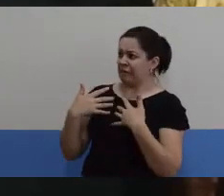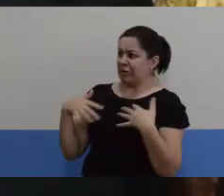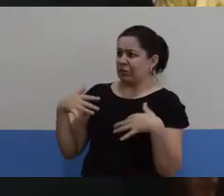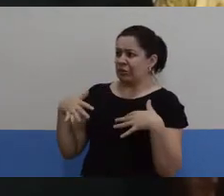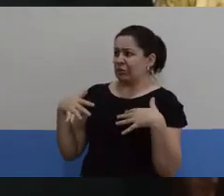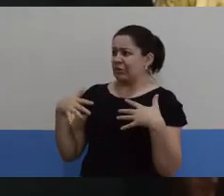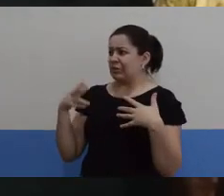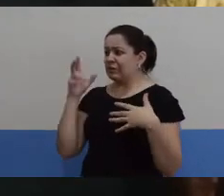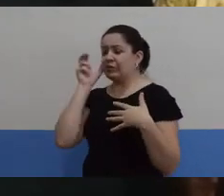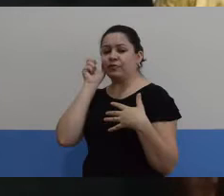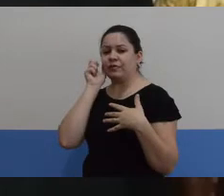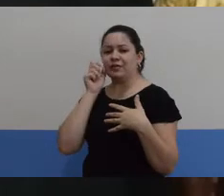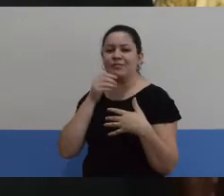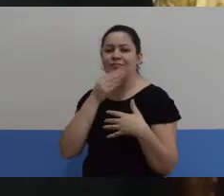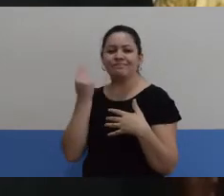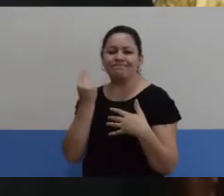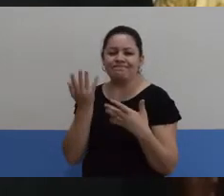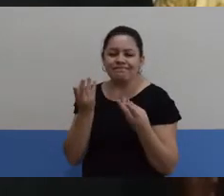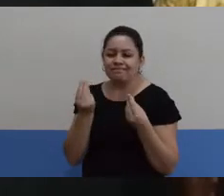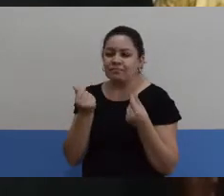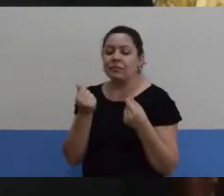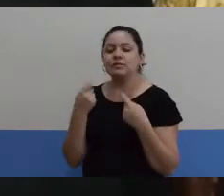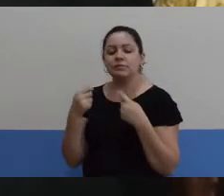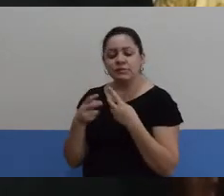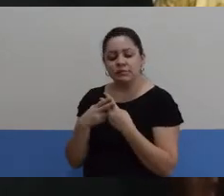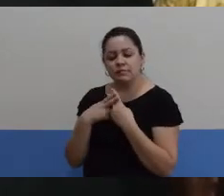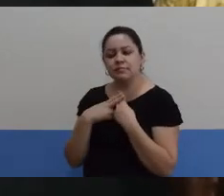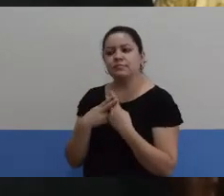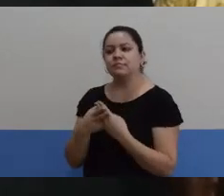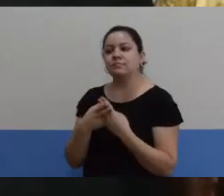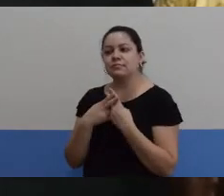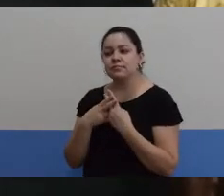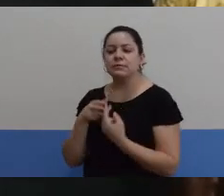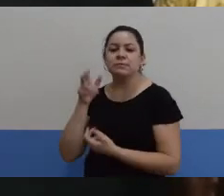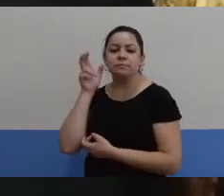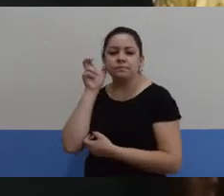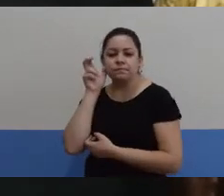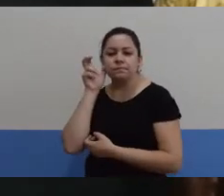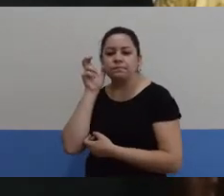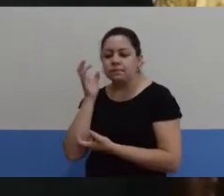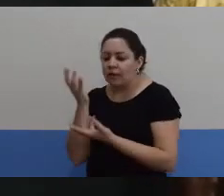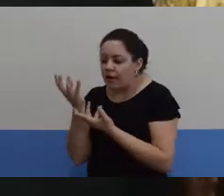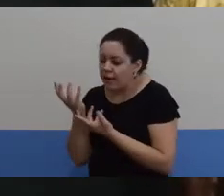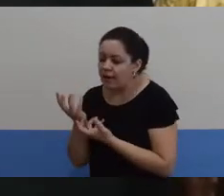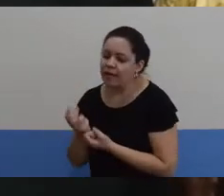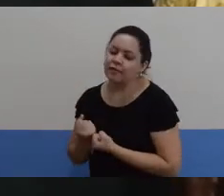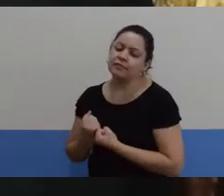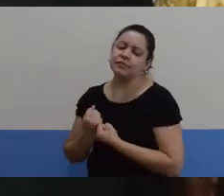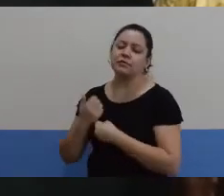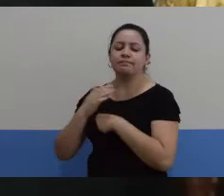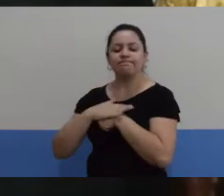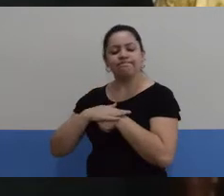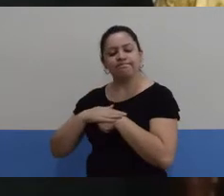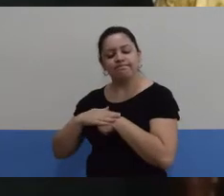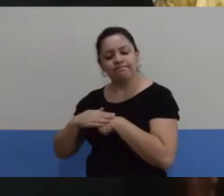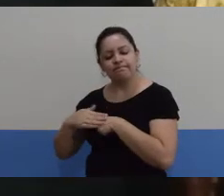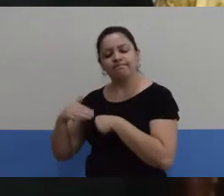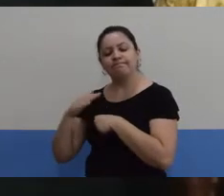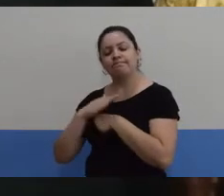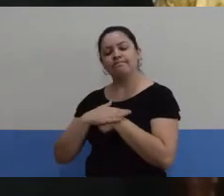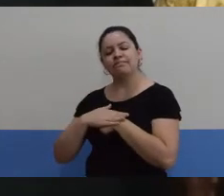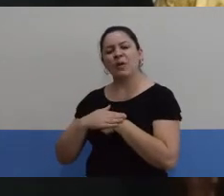tá? Mas tenha paciência, ouça com paciência, com carinho, como eu disse, e não, por